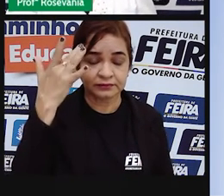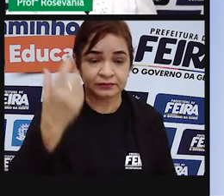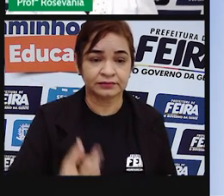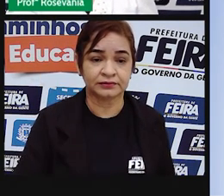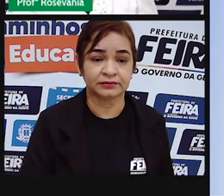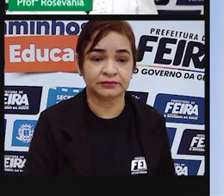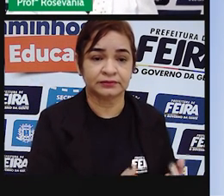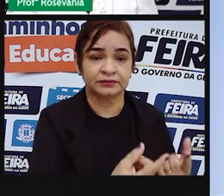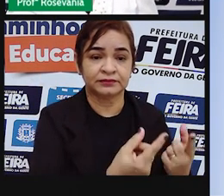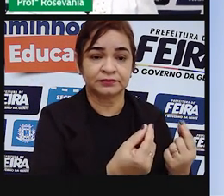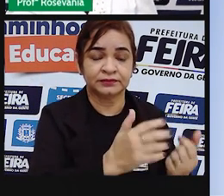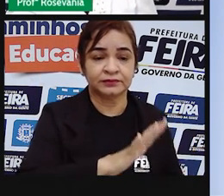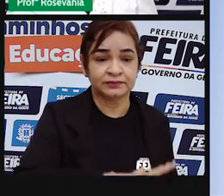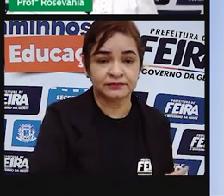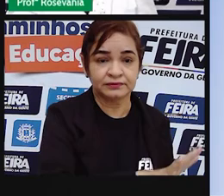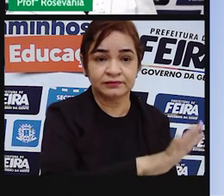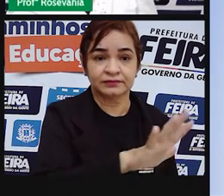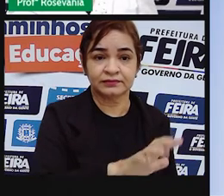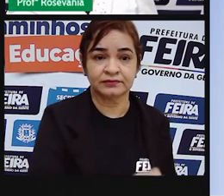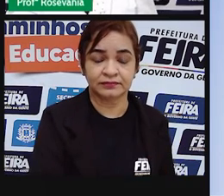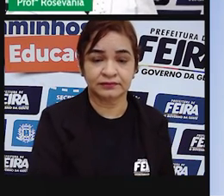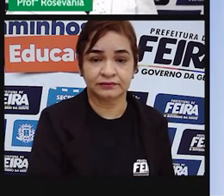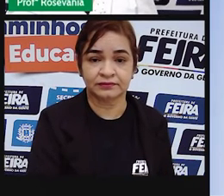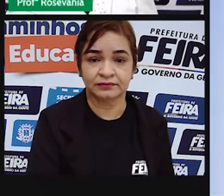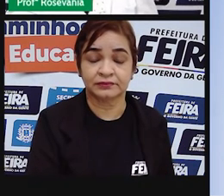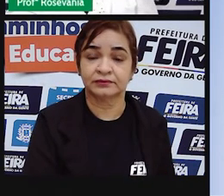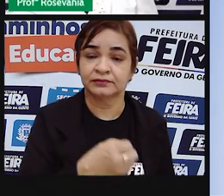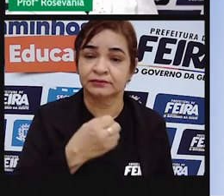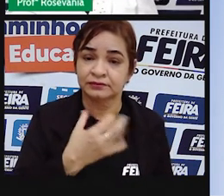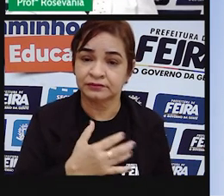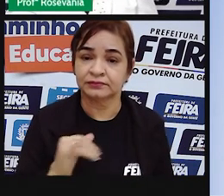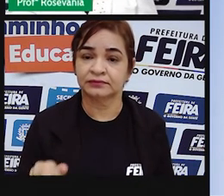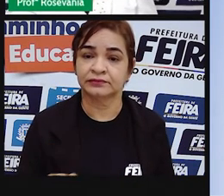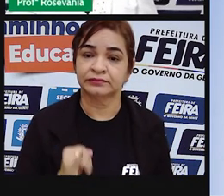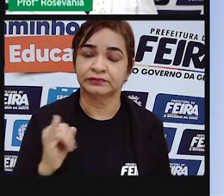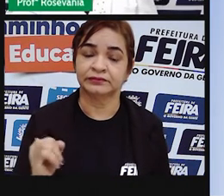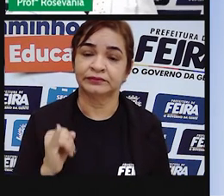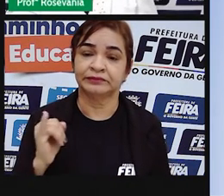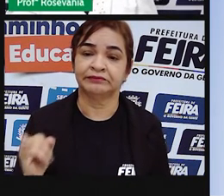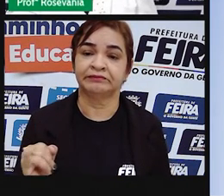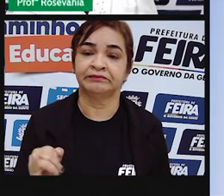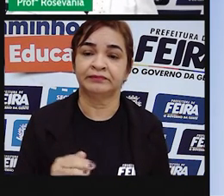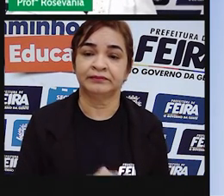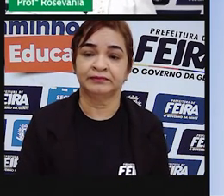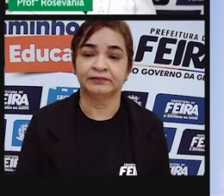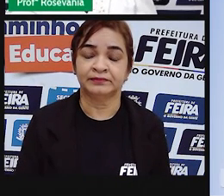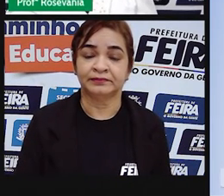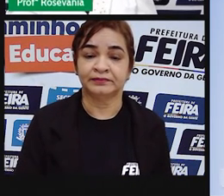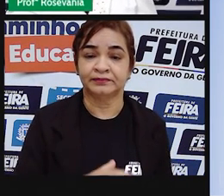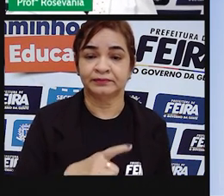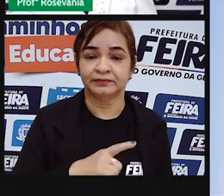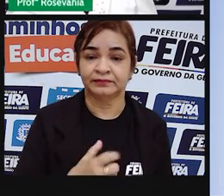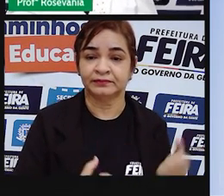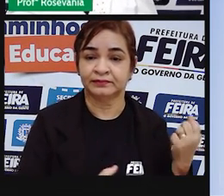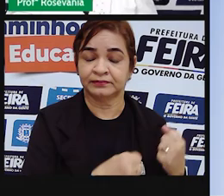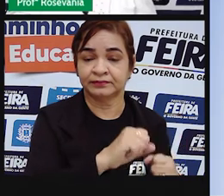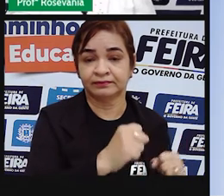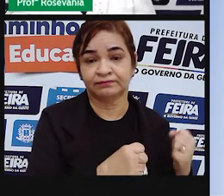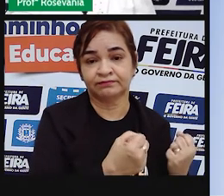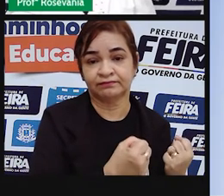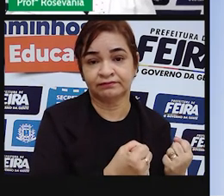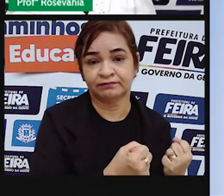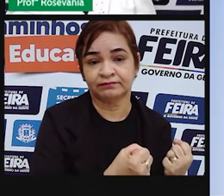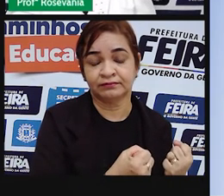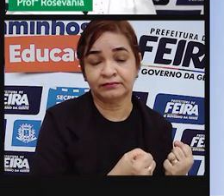econômico daquela região então a gente começou a perceber que teve essa volta também e aí a gente não é tradicionalmente era área de